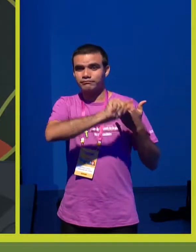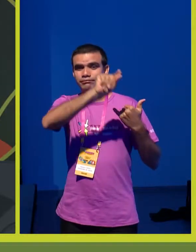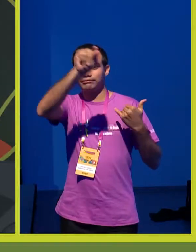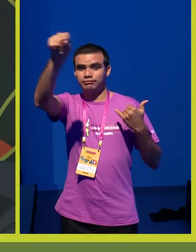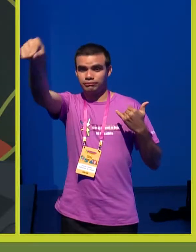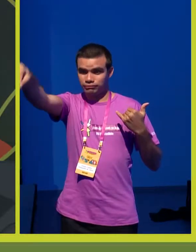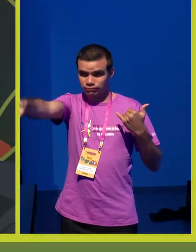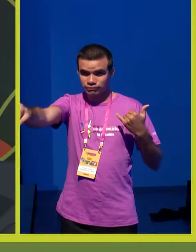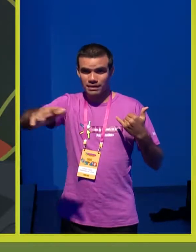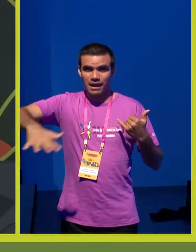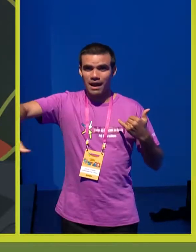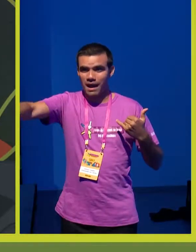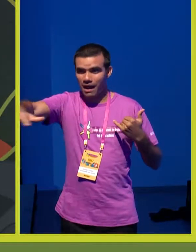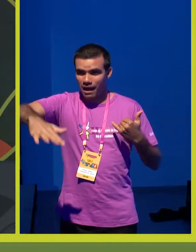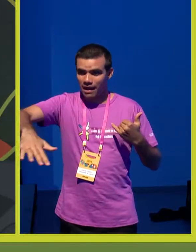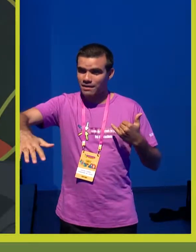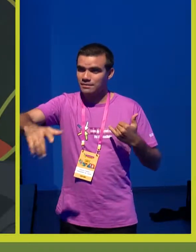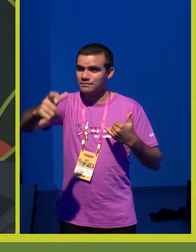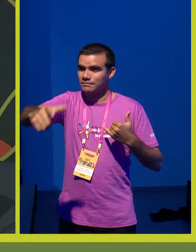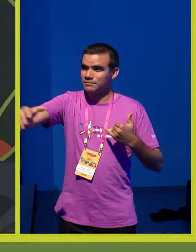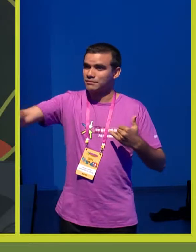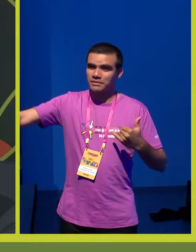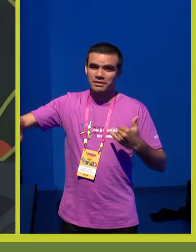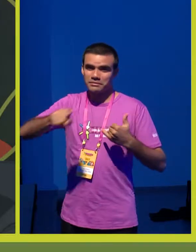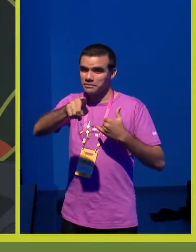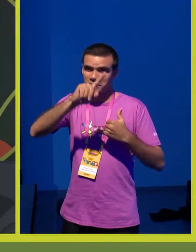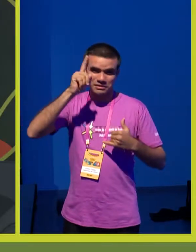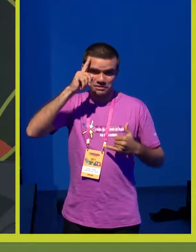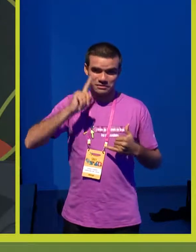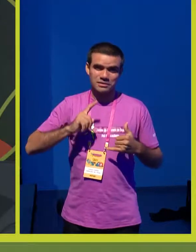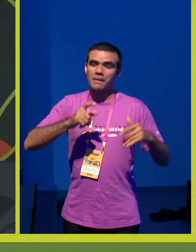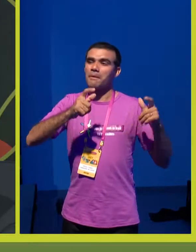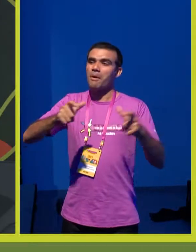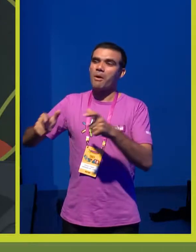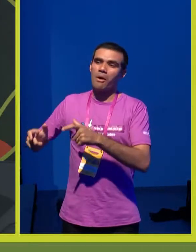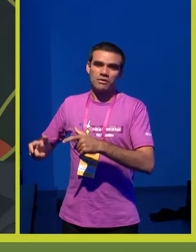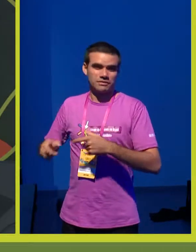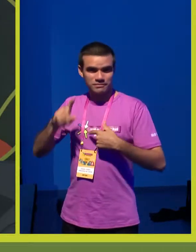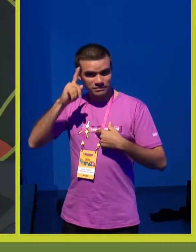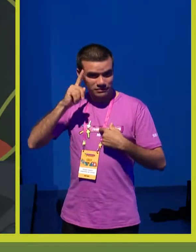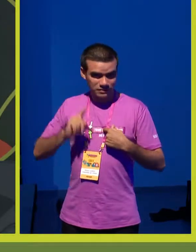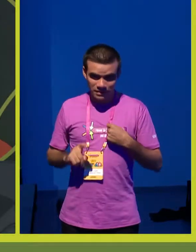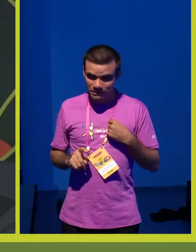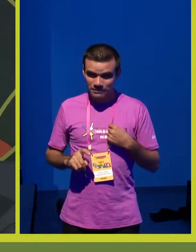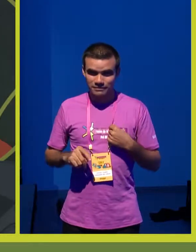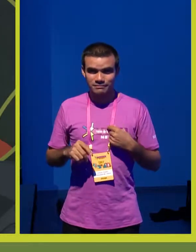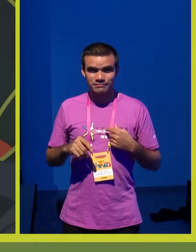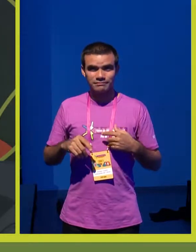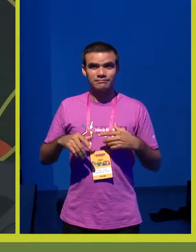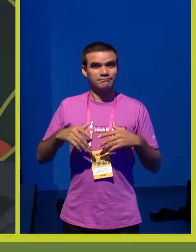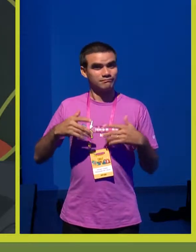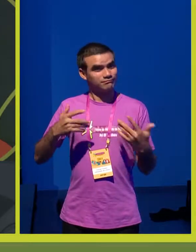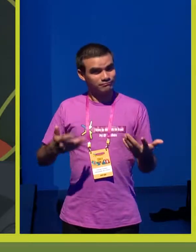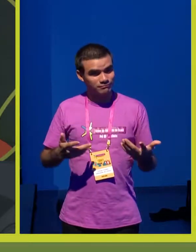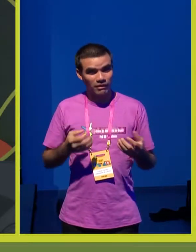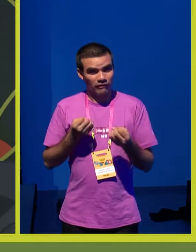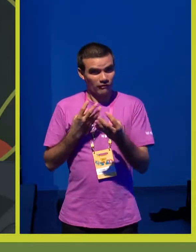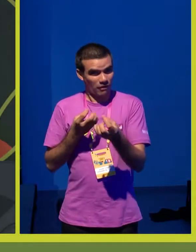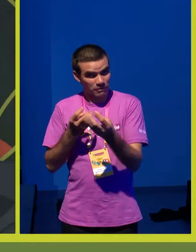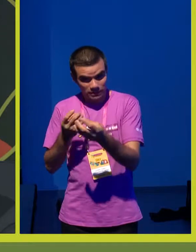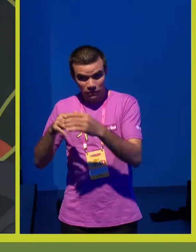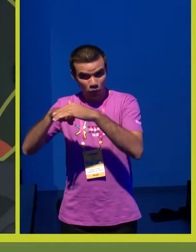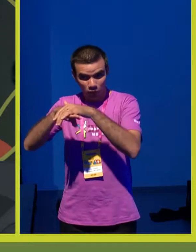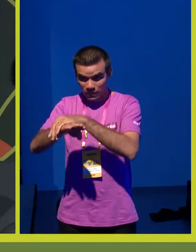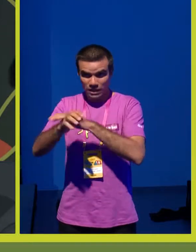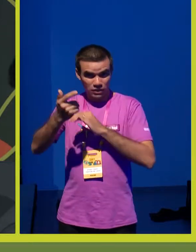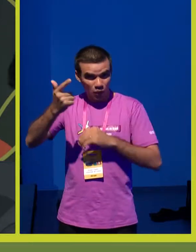qualquer outra área de armazenamento que você não sabe aonde está e essa informação biomédica guardada em qualquer outro